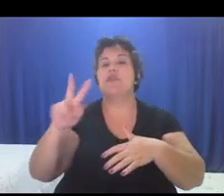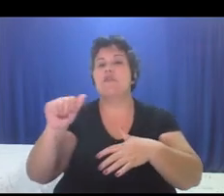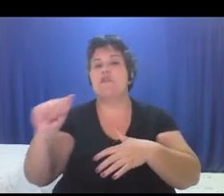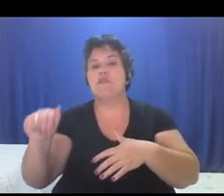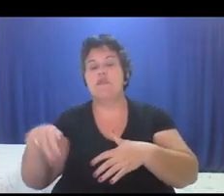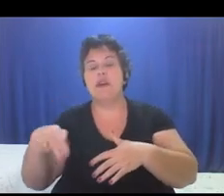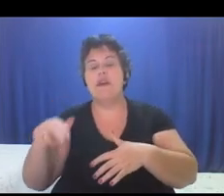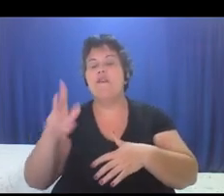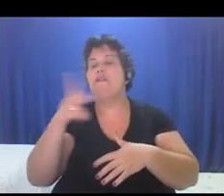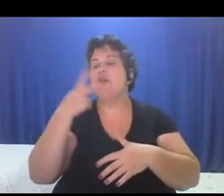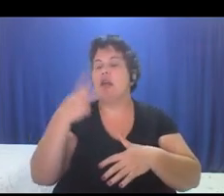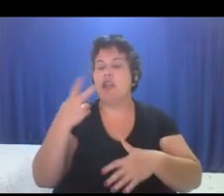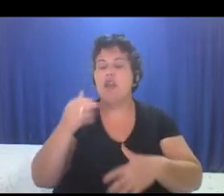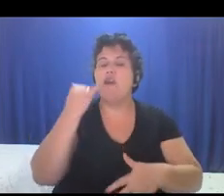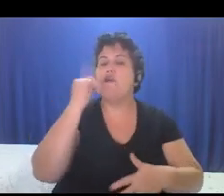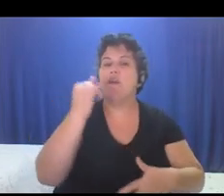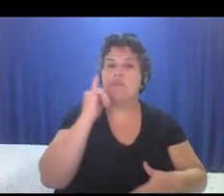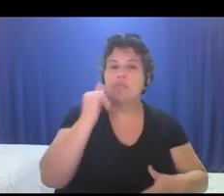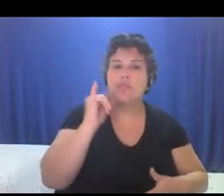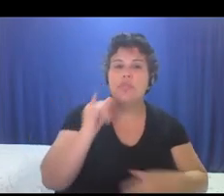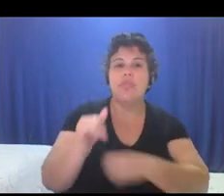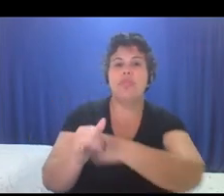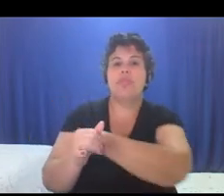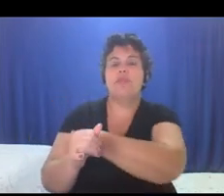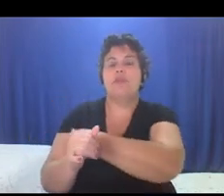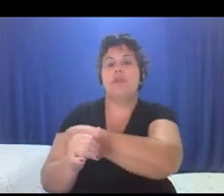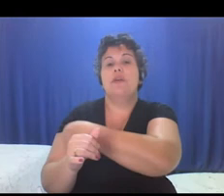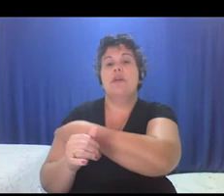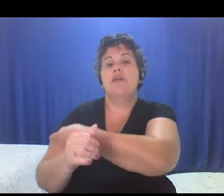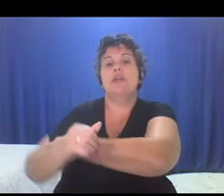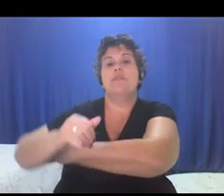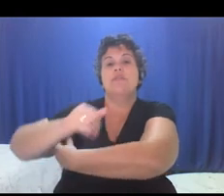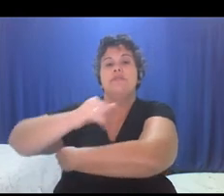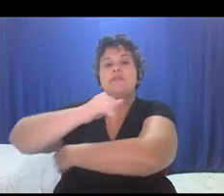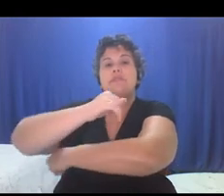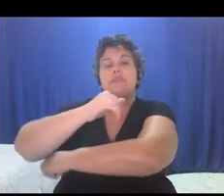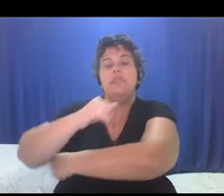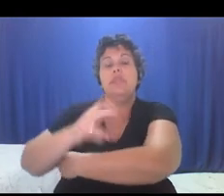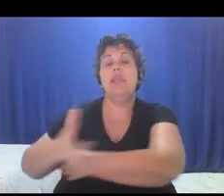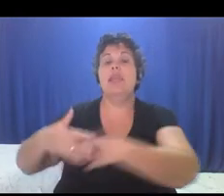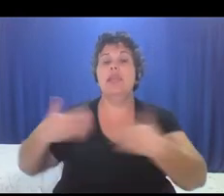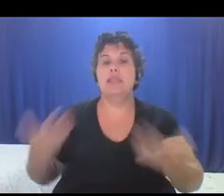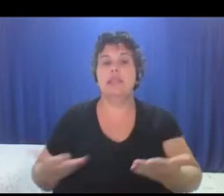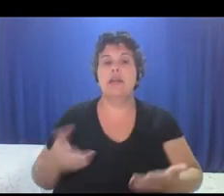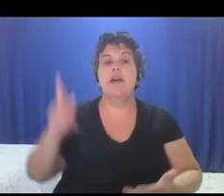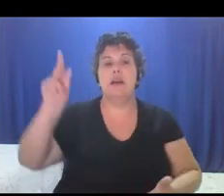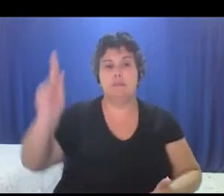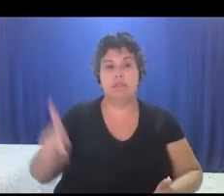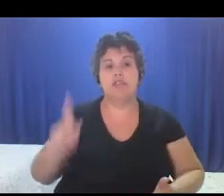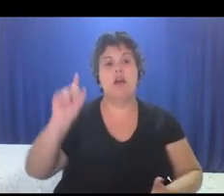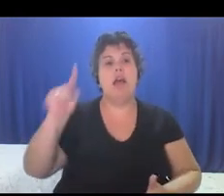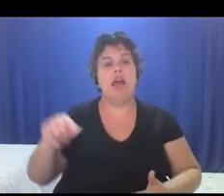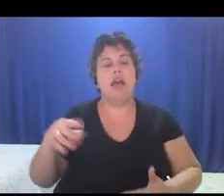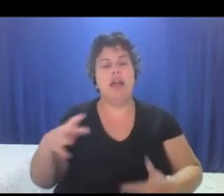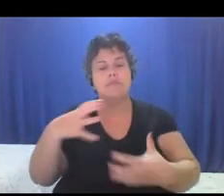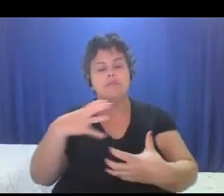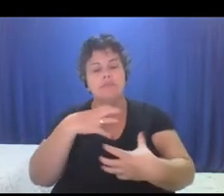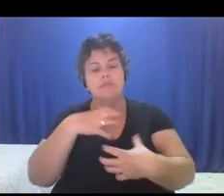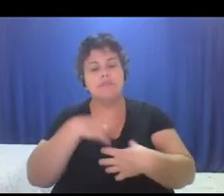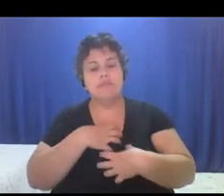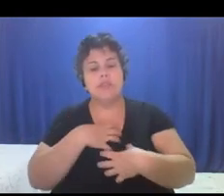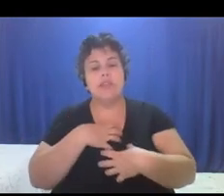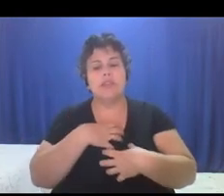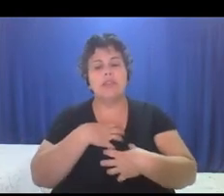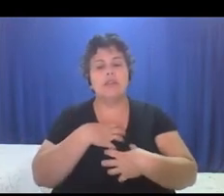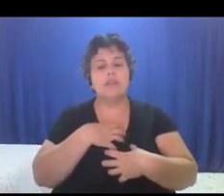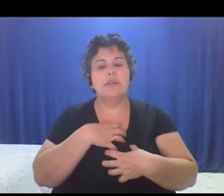downgrade, mudar, movimento lateral, enfim, essa pessoa ser uma inspiração, alguém que você de alguma